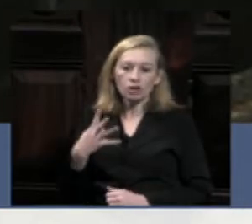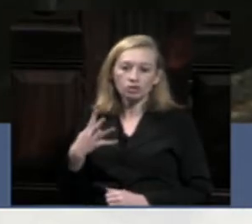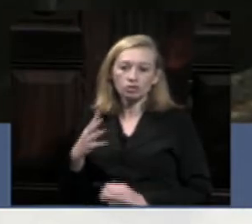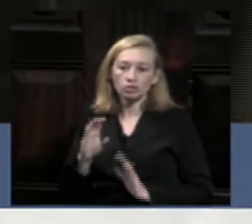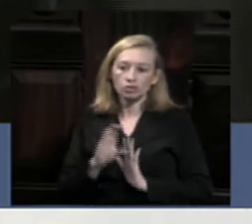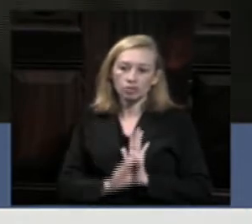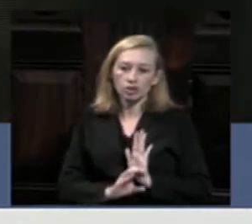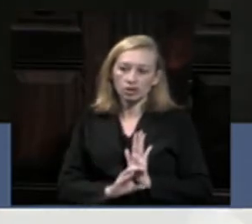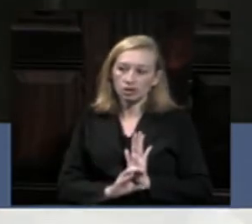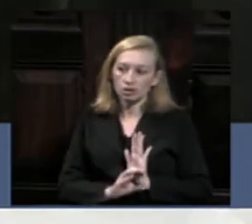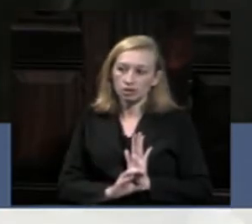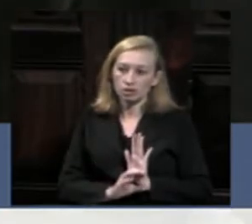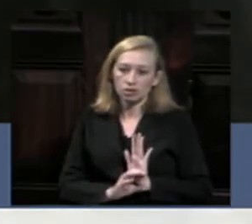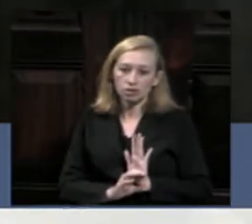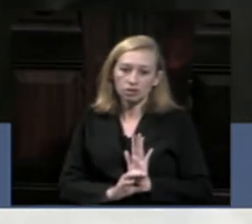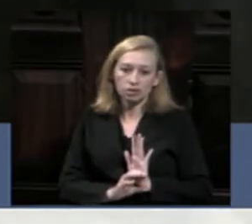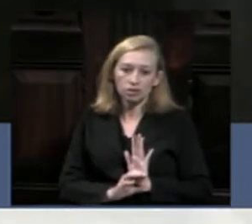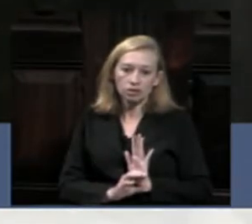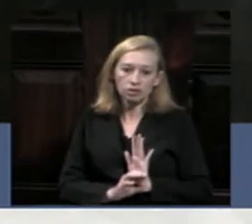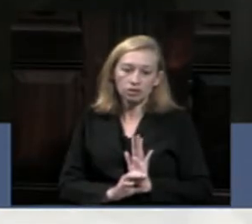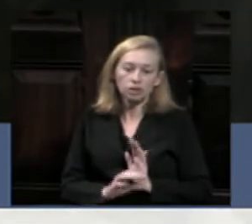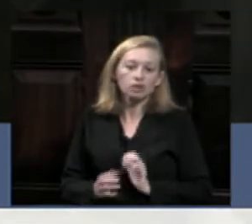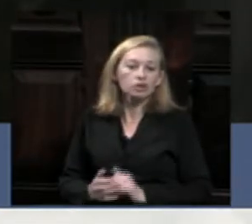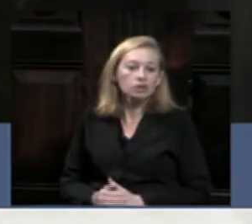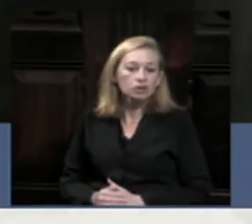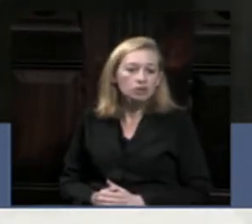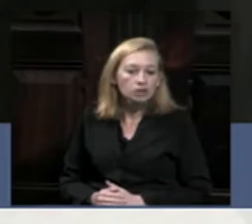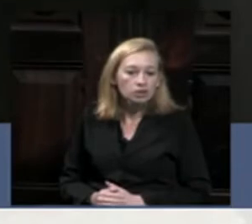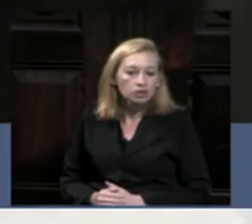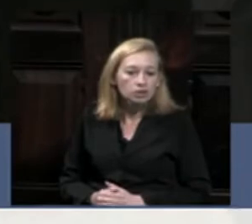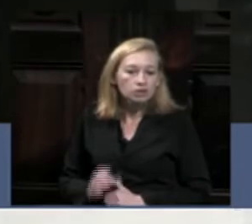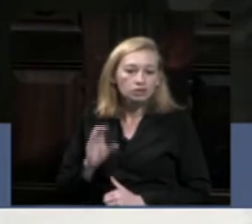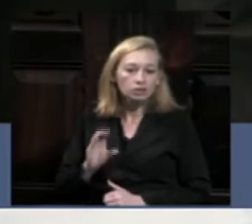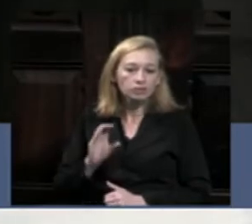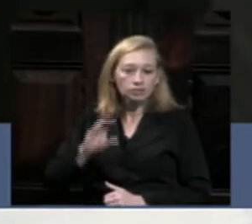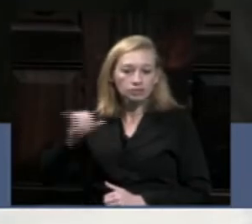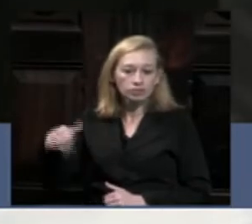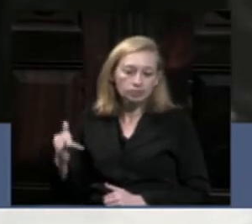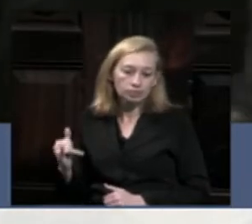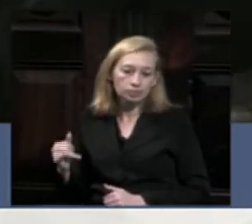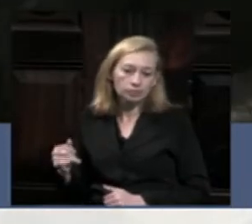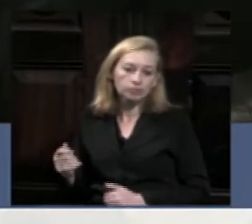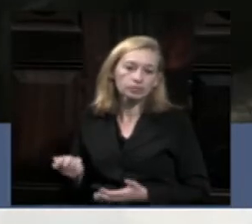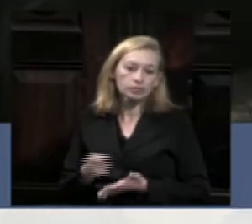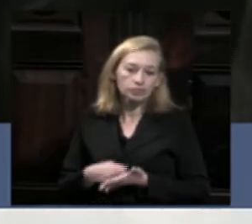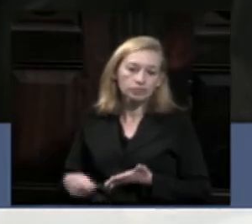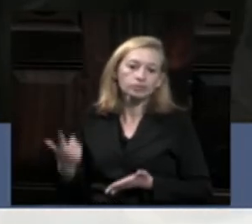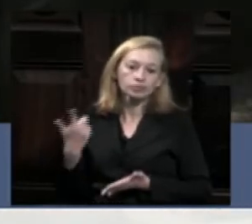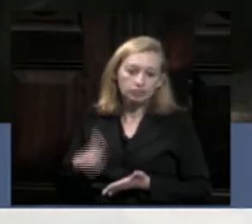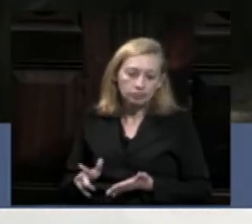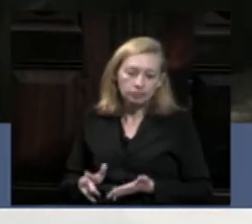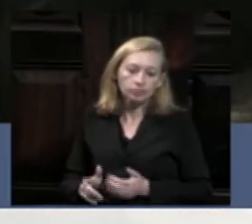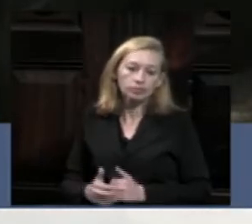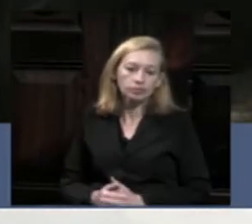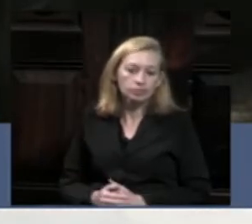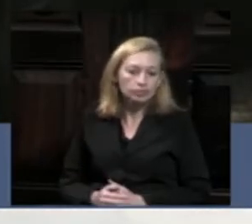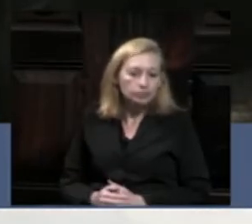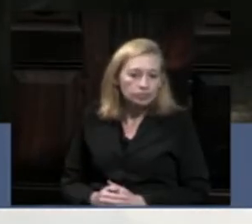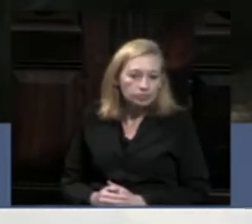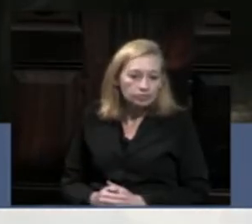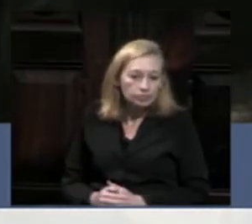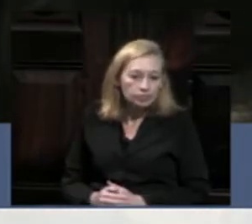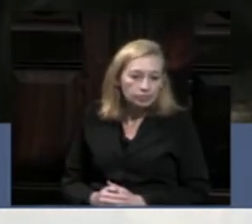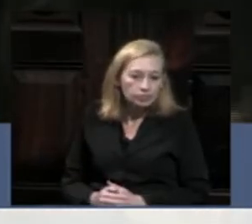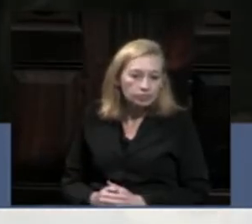emendas. Por via de consequência, a CCJ reescreveu o projeto.